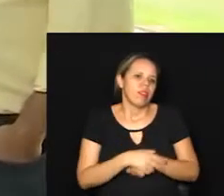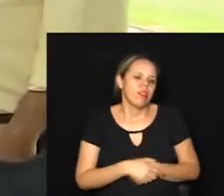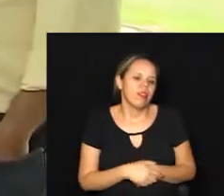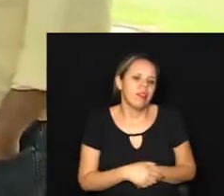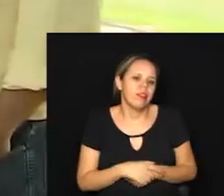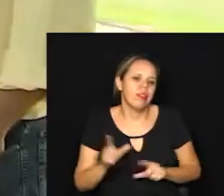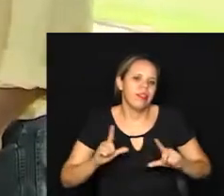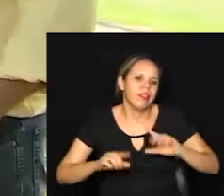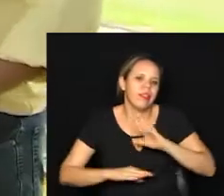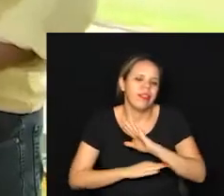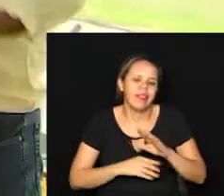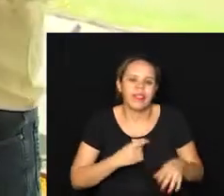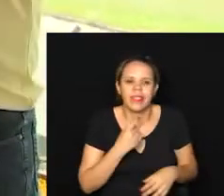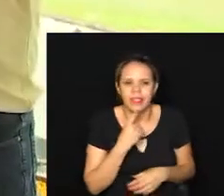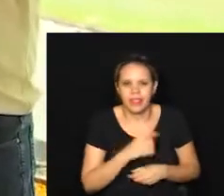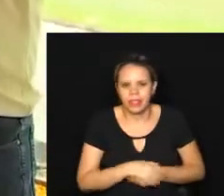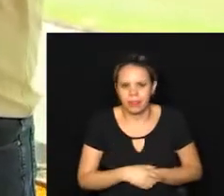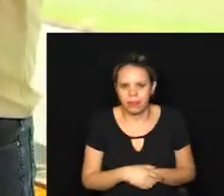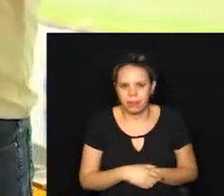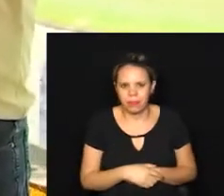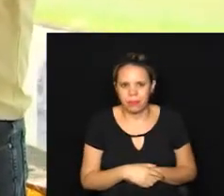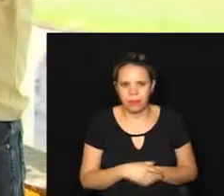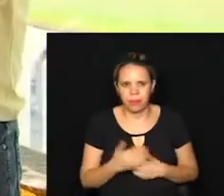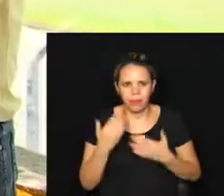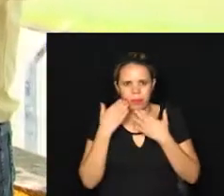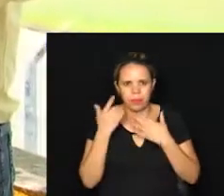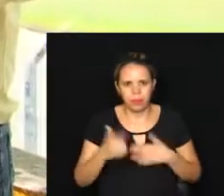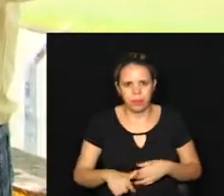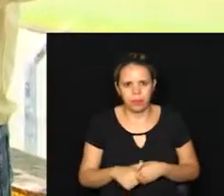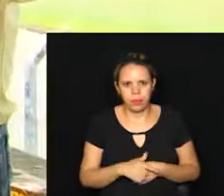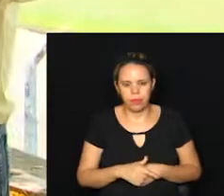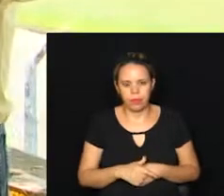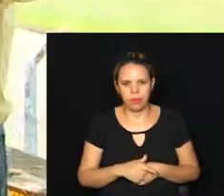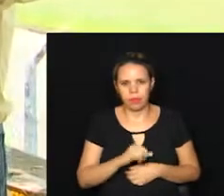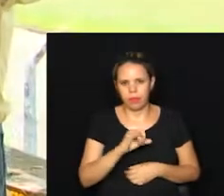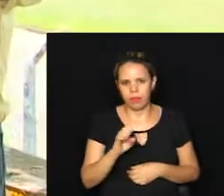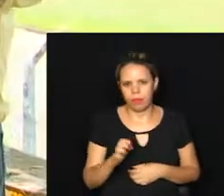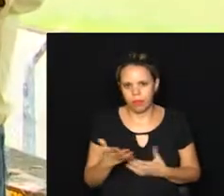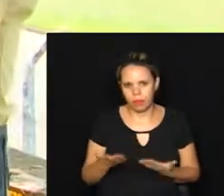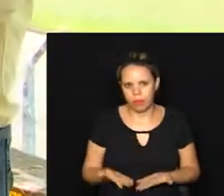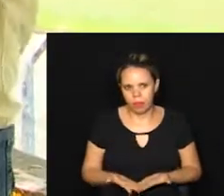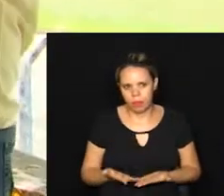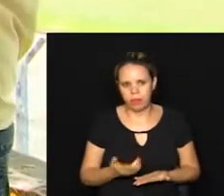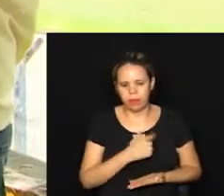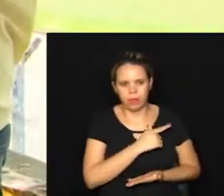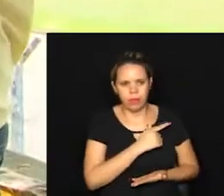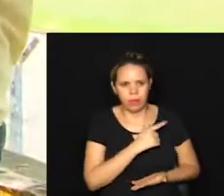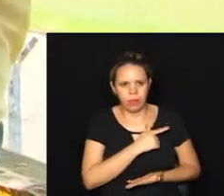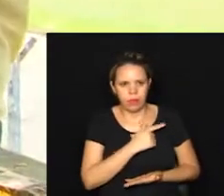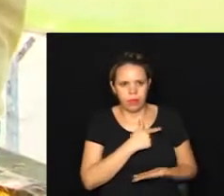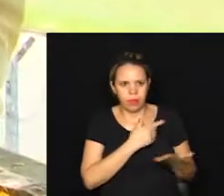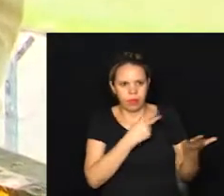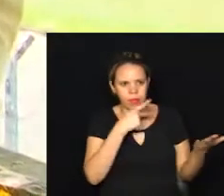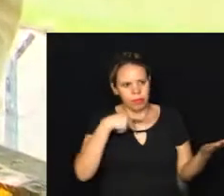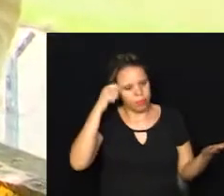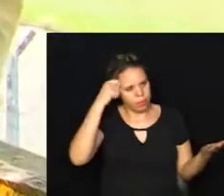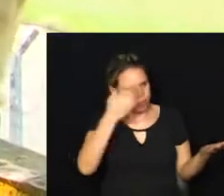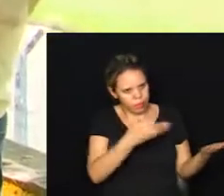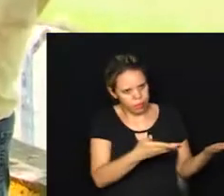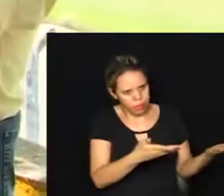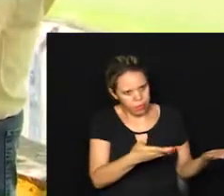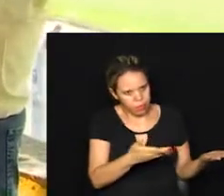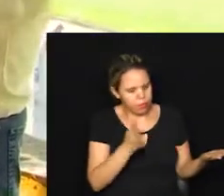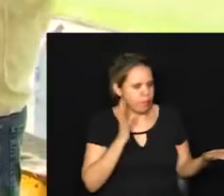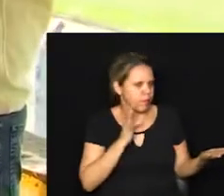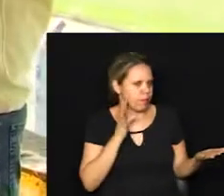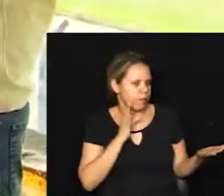aqui na TV Câmara Campinas. Agradecer mais uma vez também o José Ricardo Mariolani do Guarani, o Stefan da Ponte. É muito